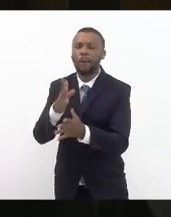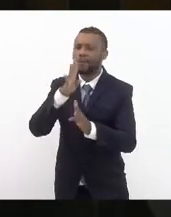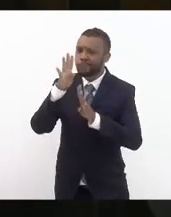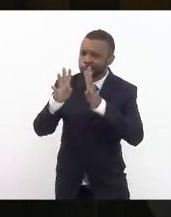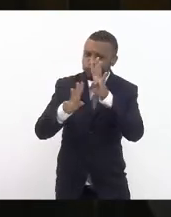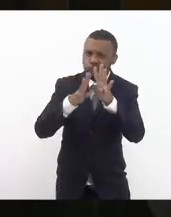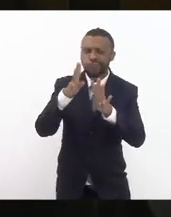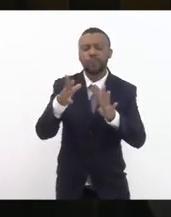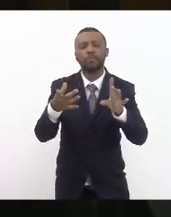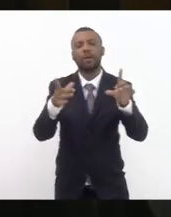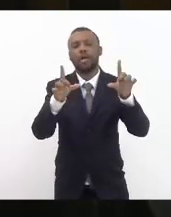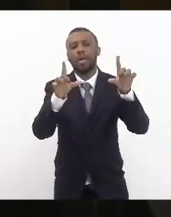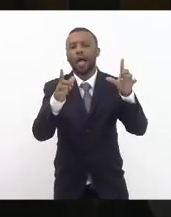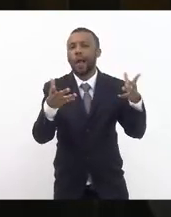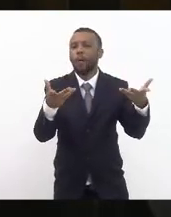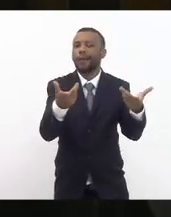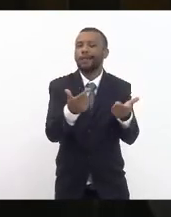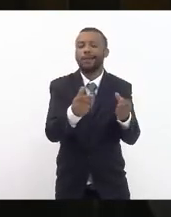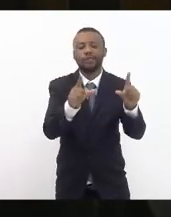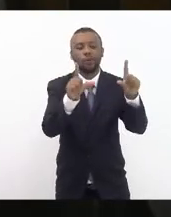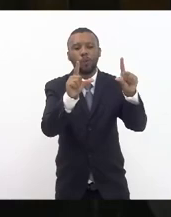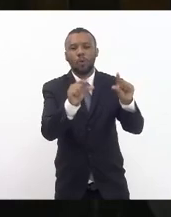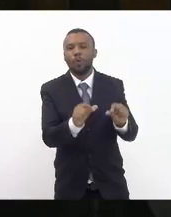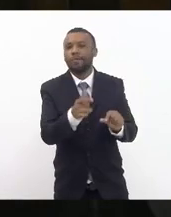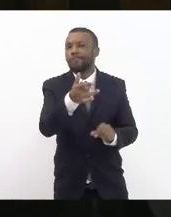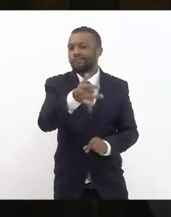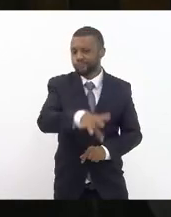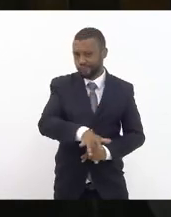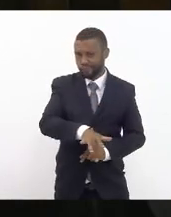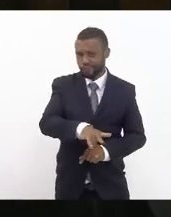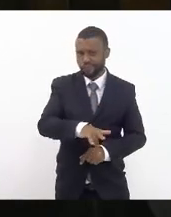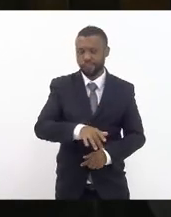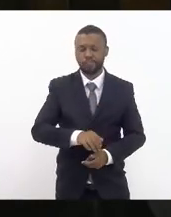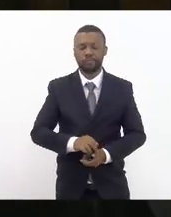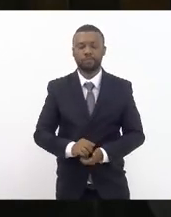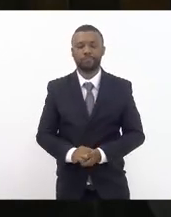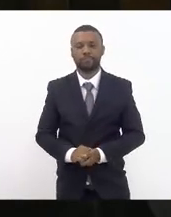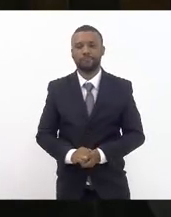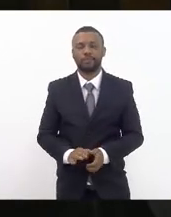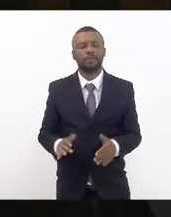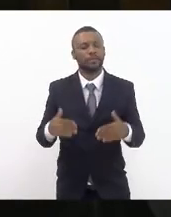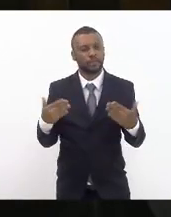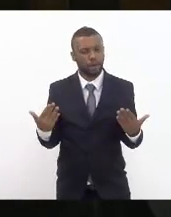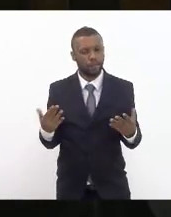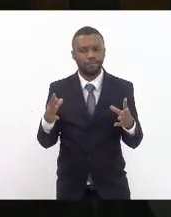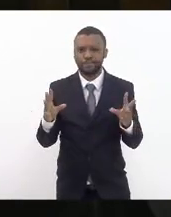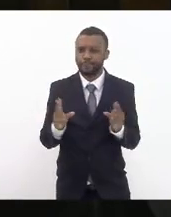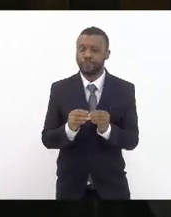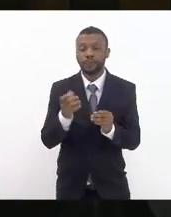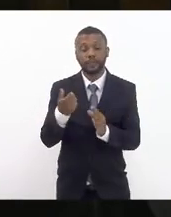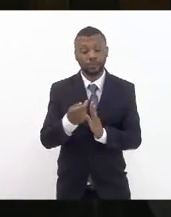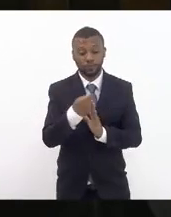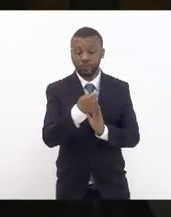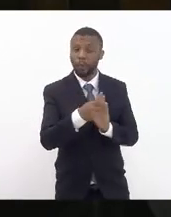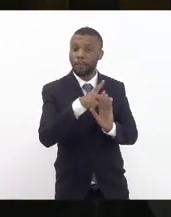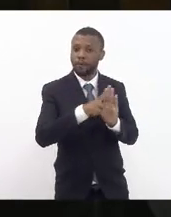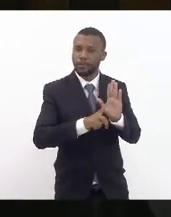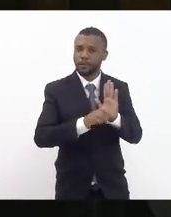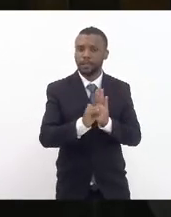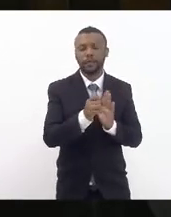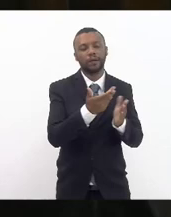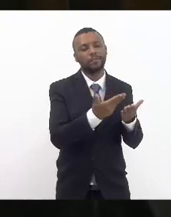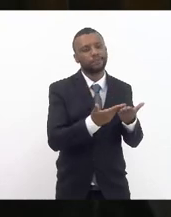de baixíssima qualidade. Então, assim posto, senhor presidente, quis encaminhar a matéria